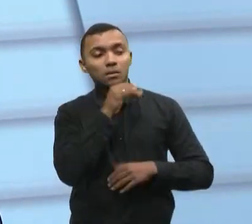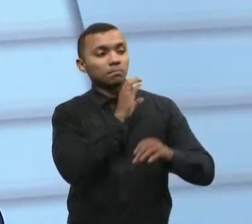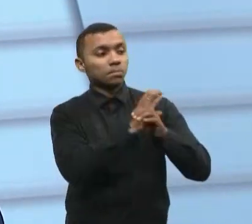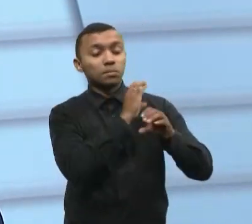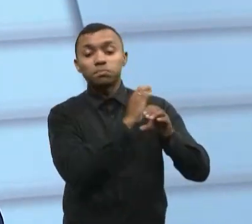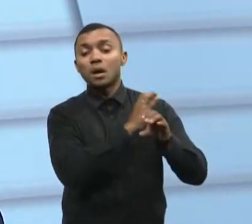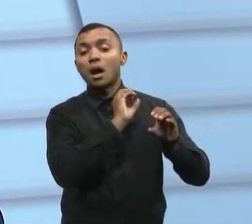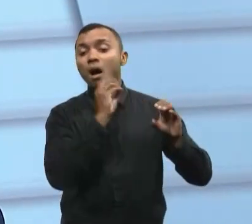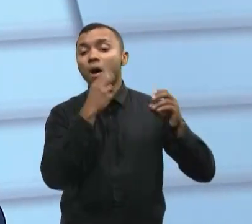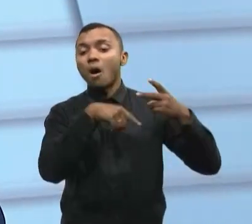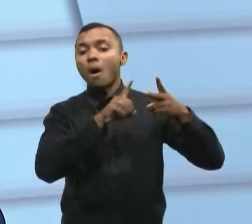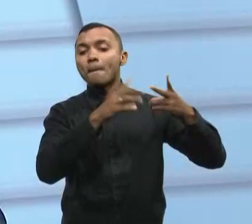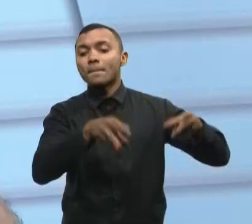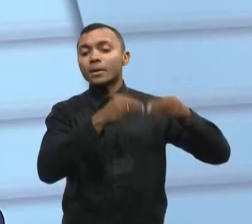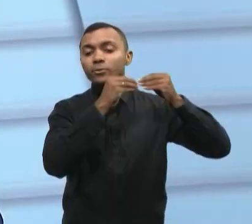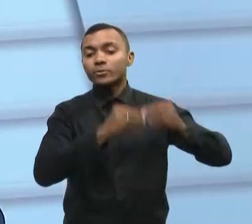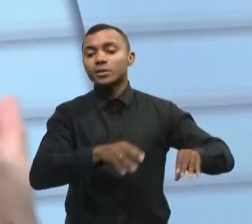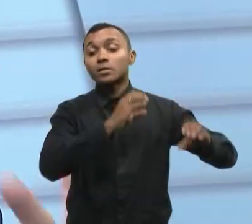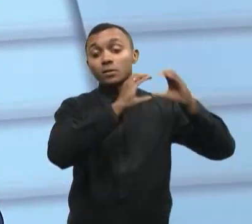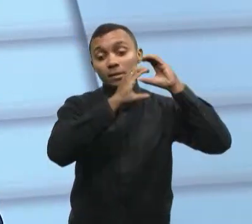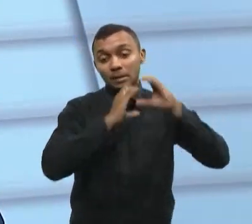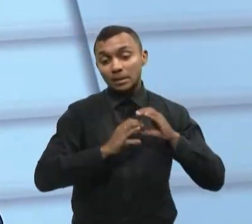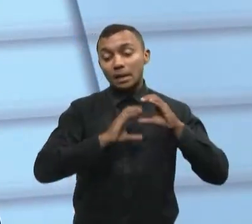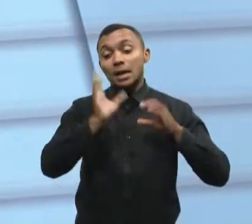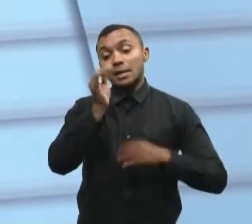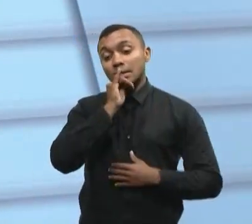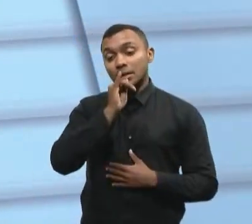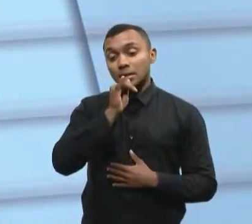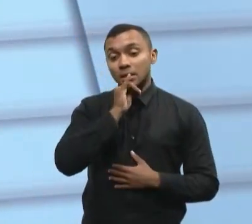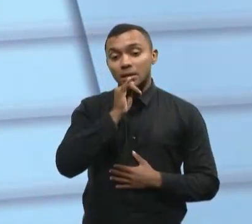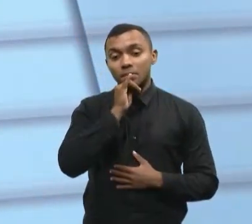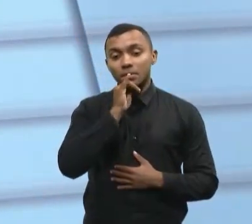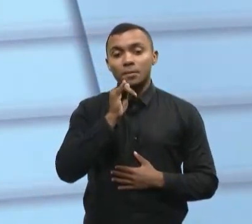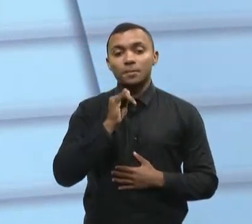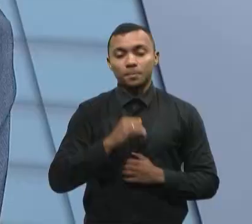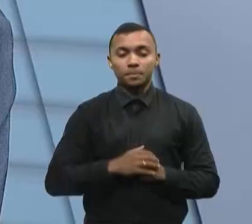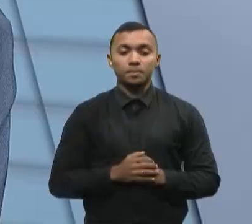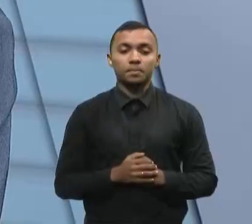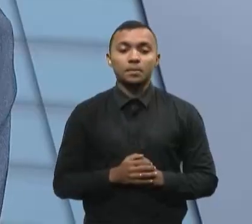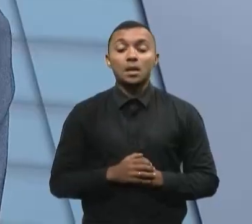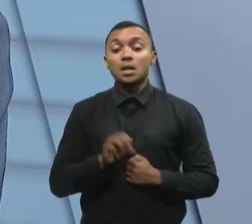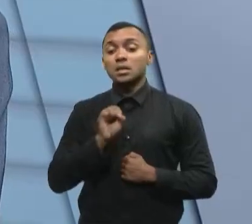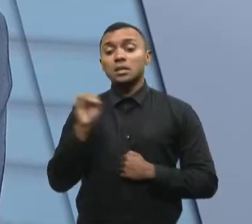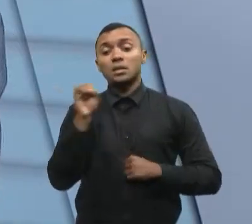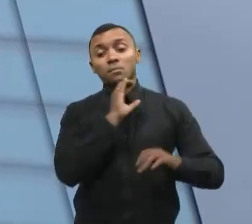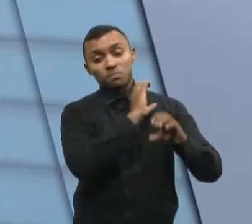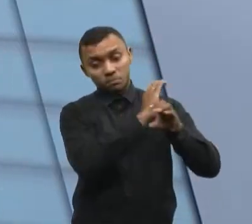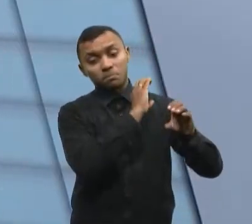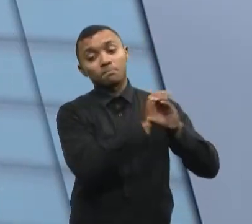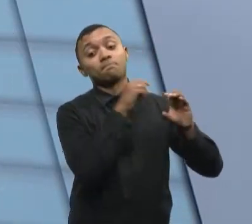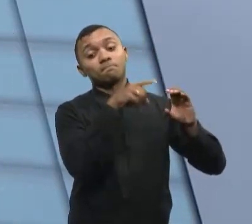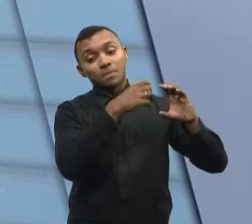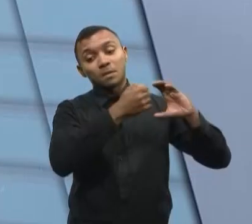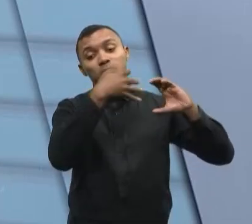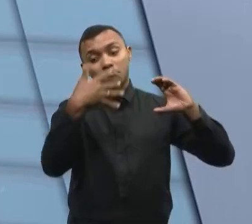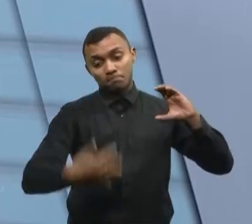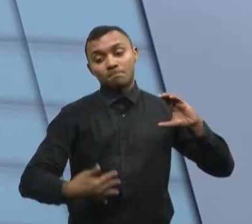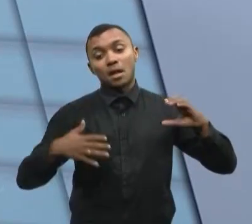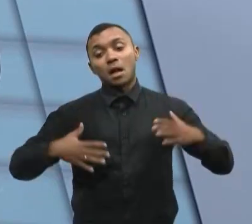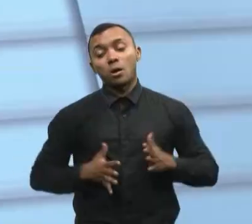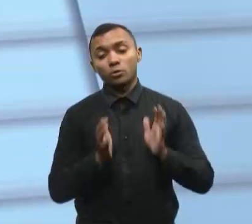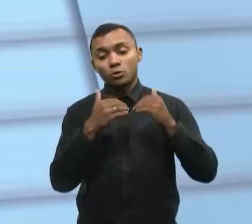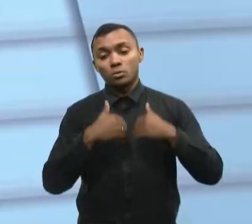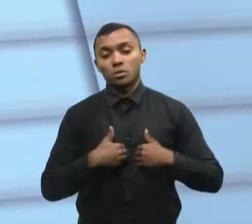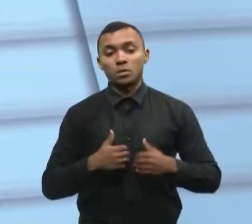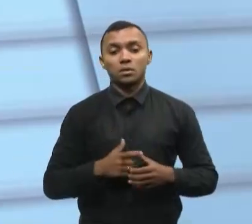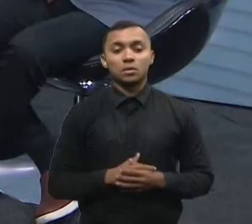se comunicar, tá? Seja não só verbalmente, mas... Dificuldade na comunicação pode ser um sintoma. Um sintoma, né? Então, essa dificuldade.